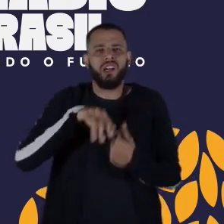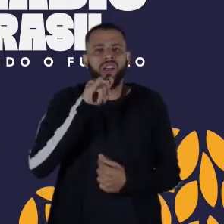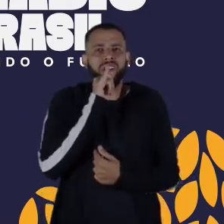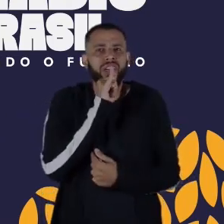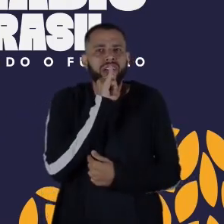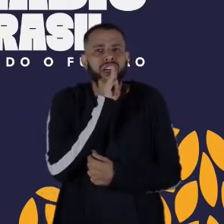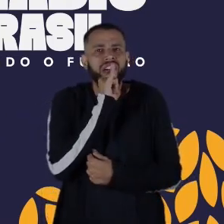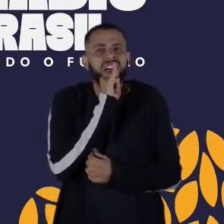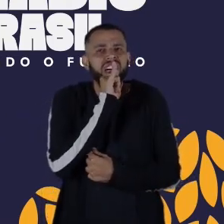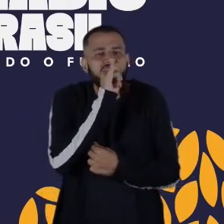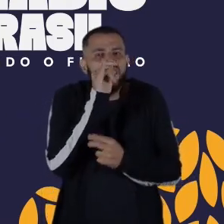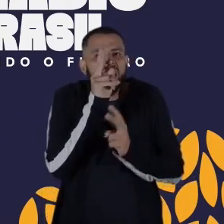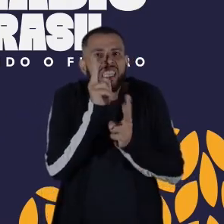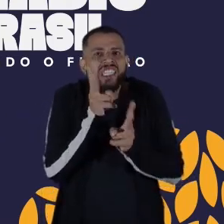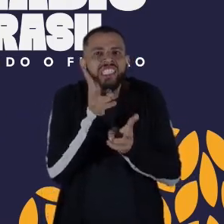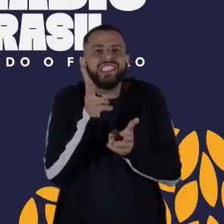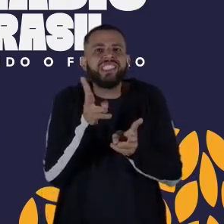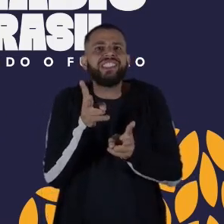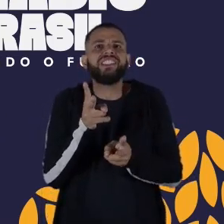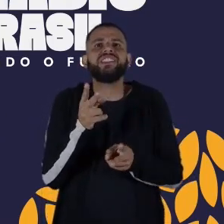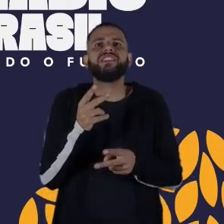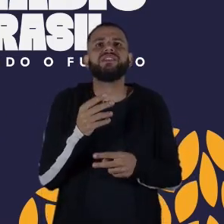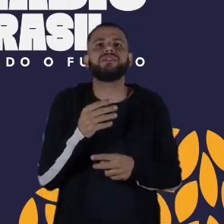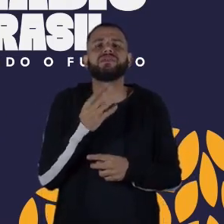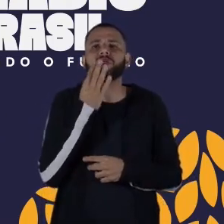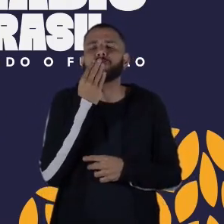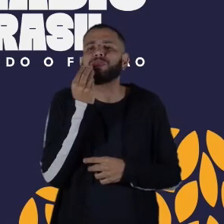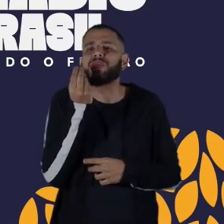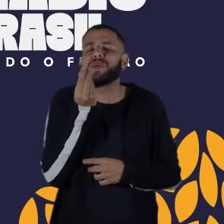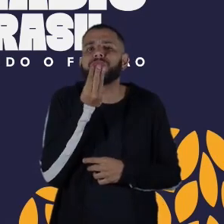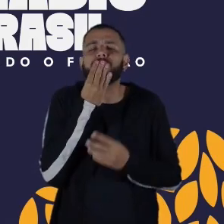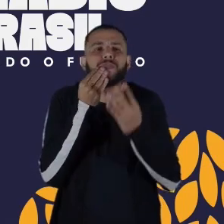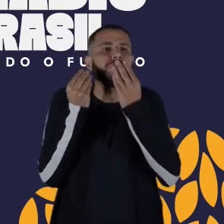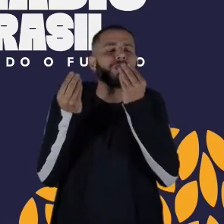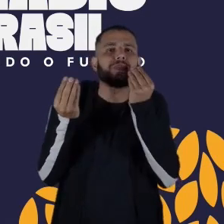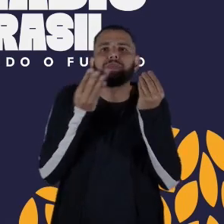são sempre... Tem muita saliva?